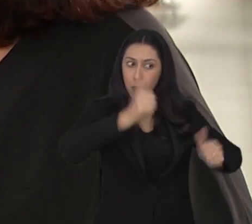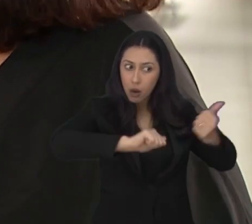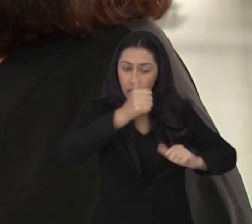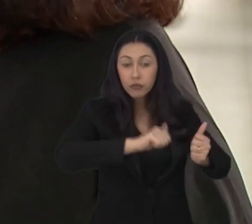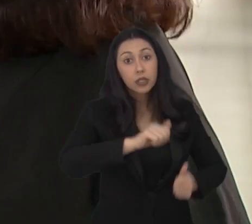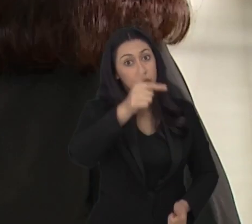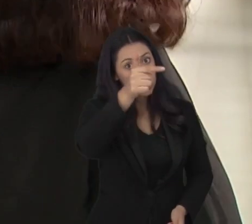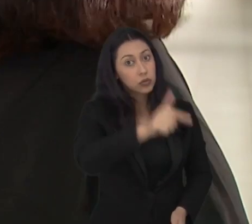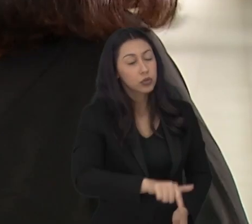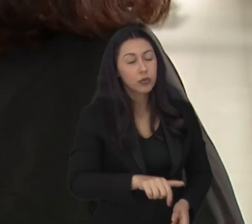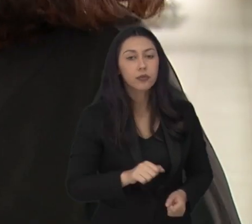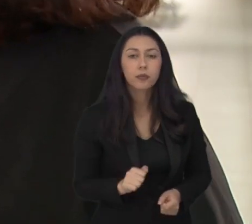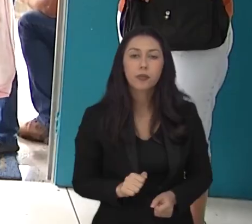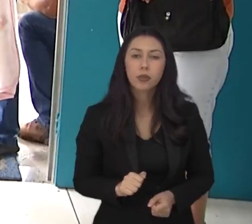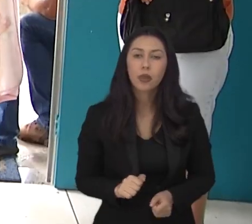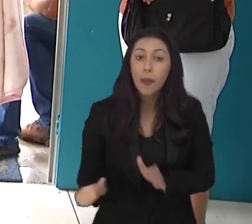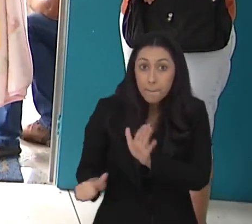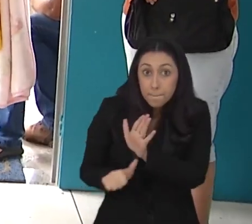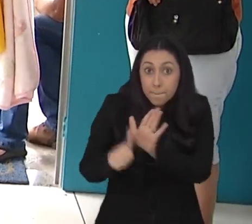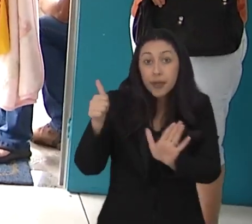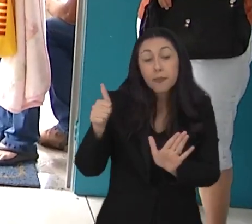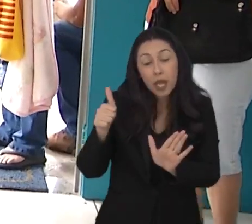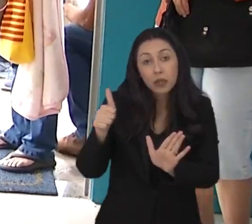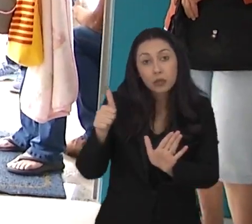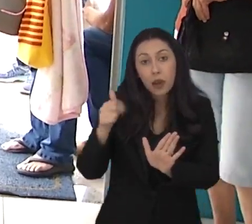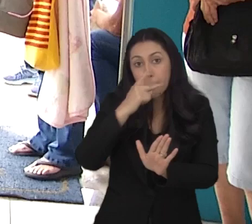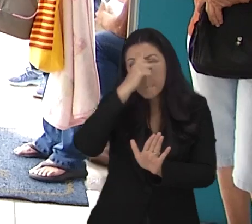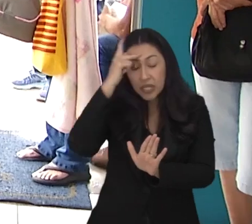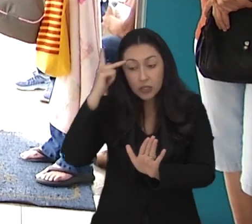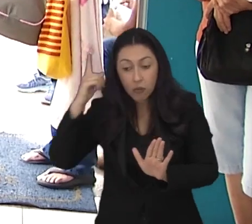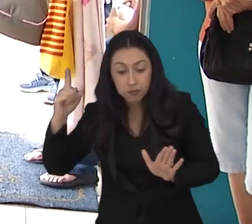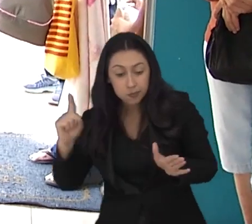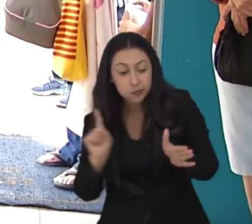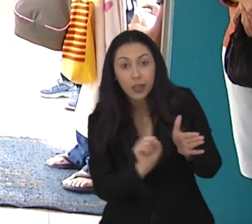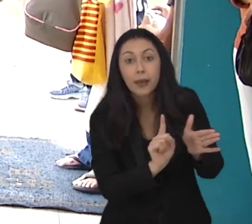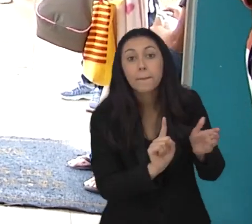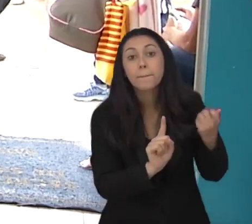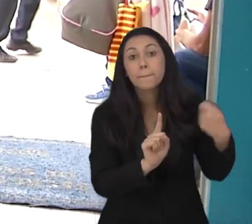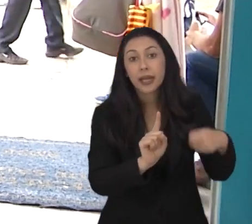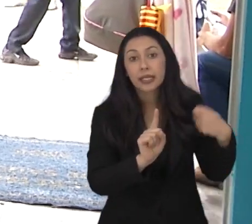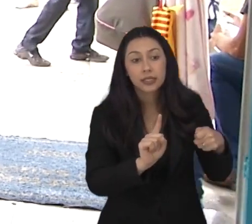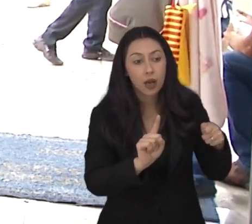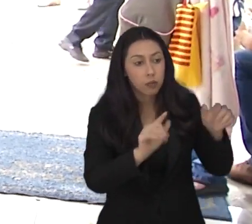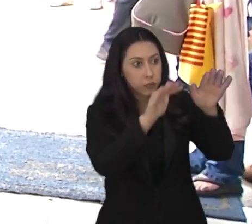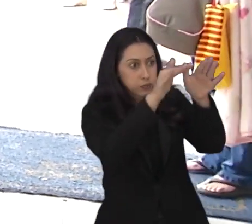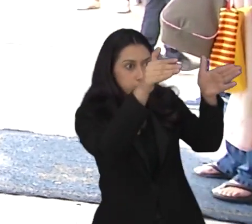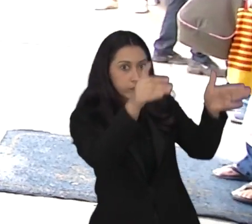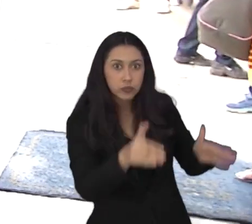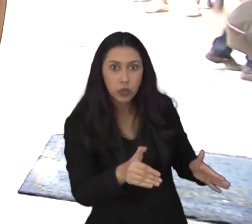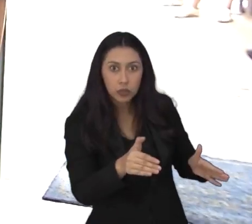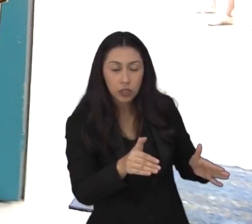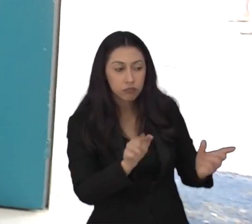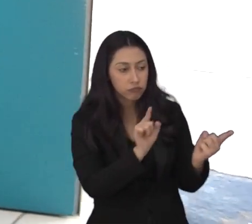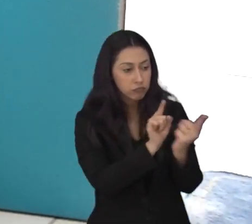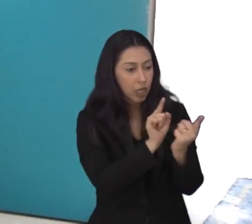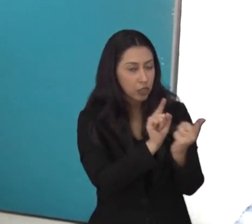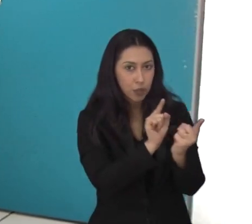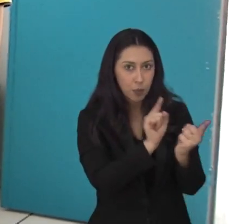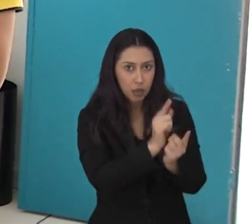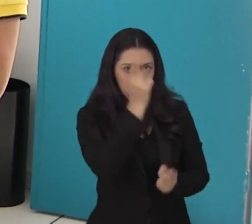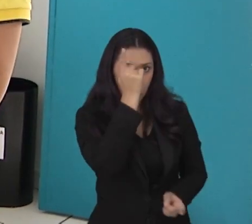de saúde para ser reavaliada. O primeiro passo para quem vem até uma UBS em busca do teste da dengue é procurar o totem